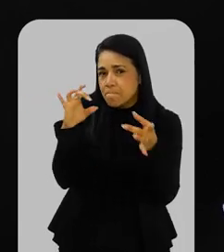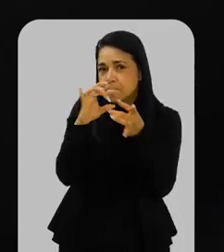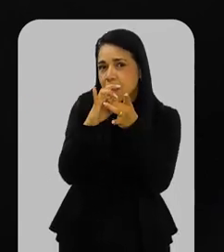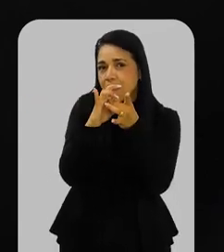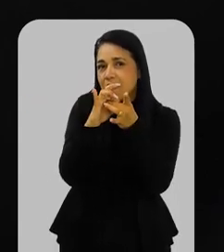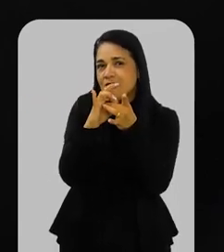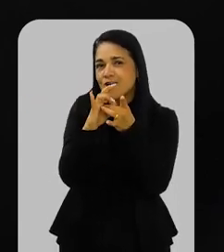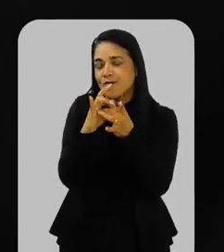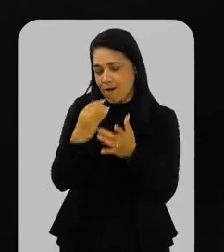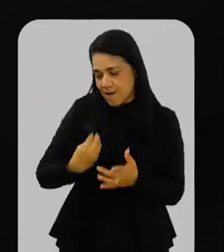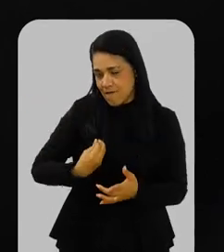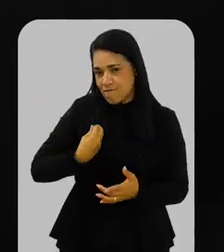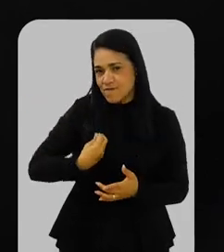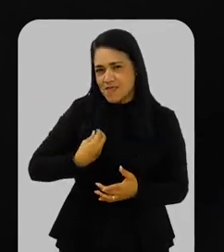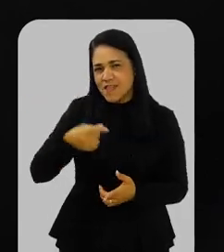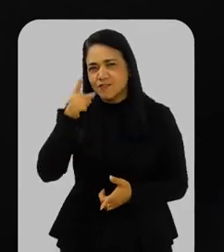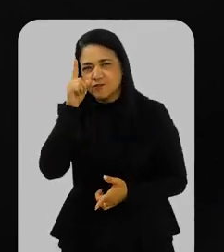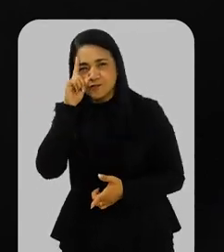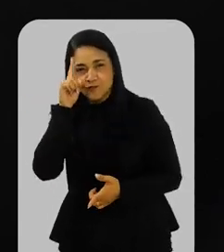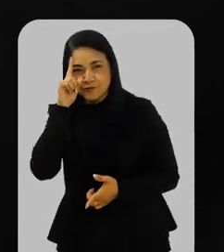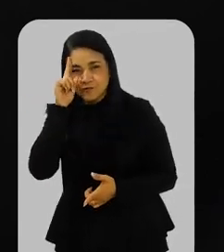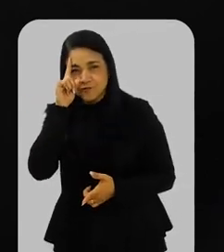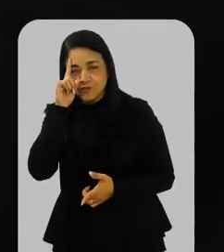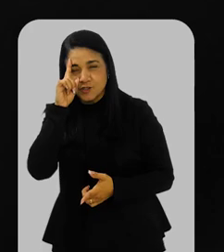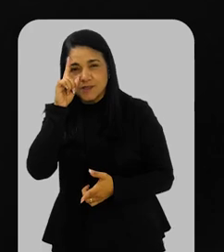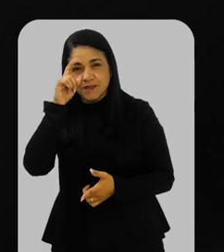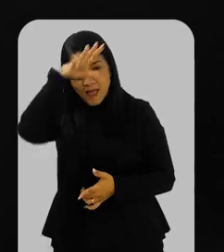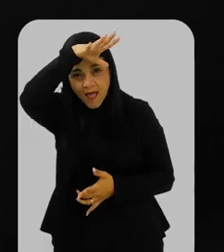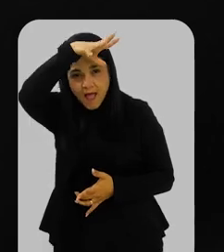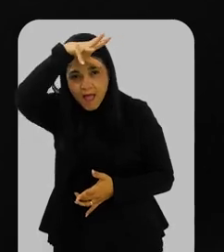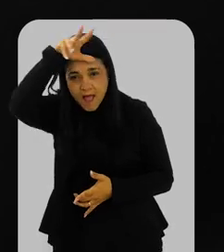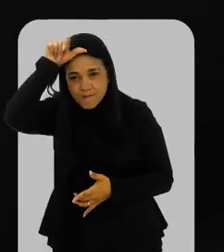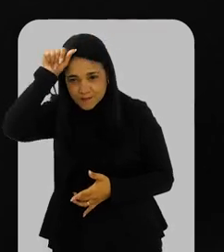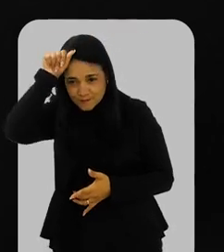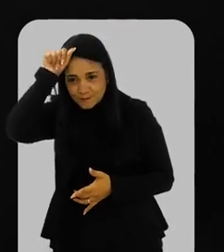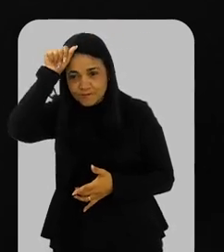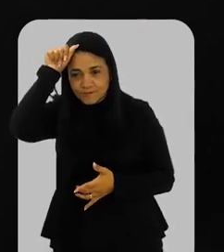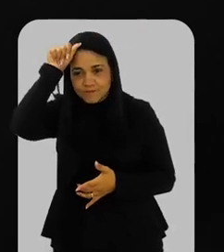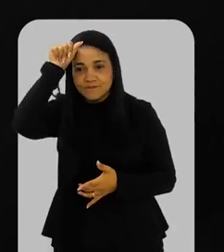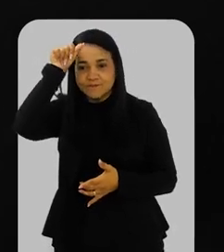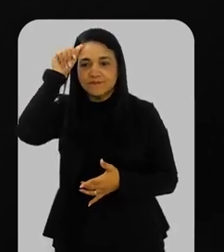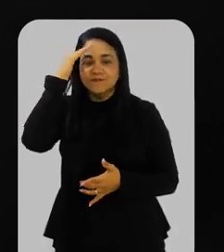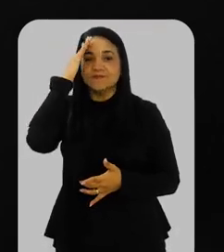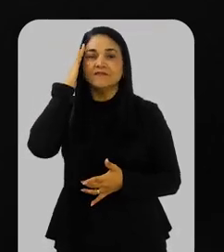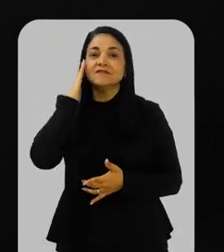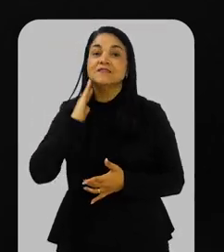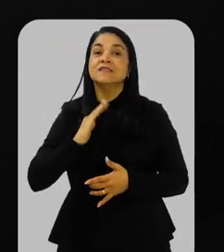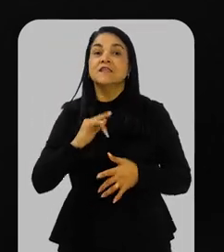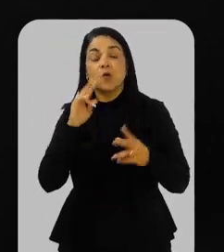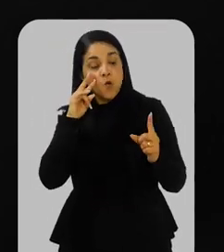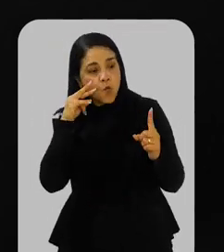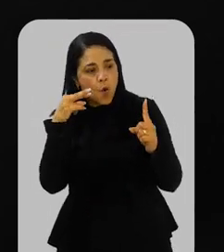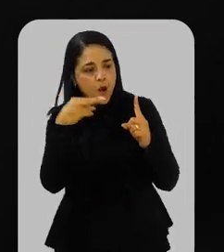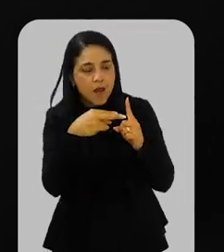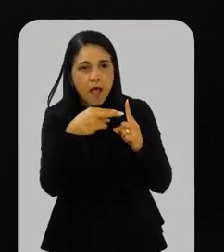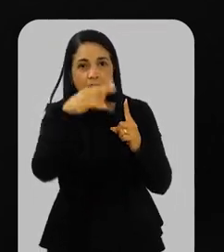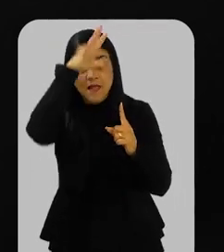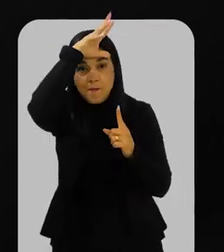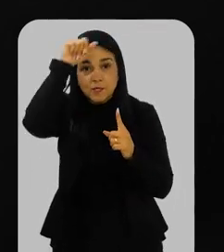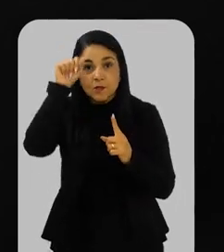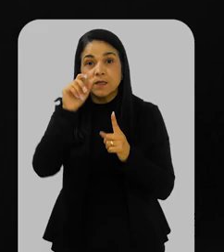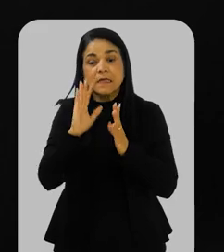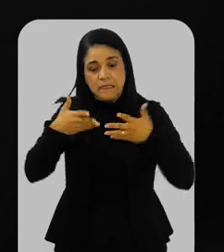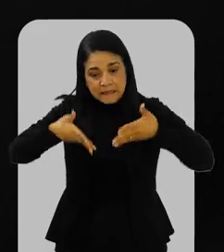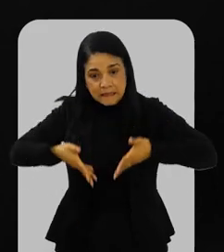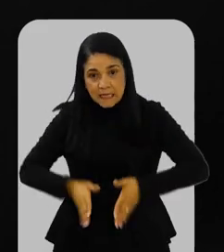o cotidiano deles, que tem muito a ver com o que eles vivem na Amazônia, né? É um olhar para a Amazônia de quem está na Amazônia, né? É diferente da